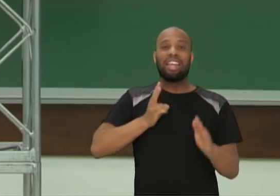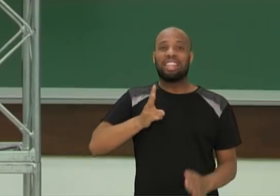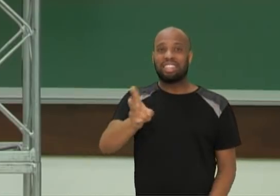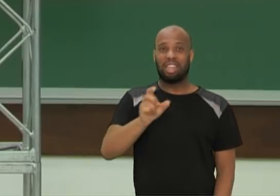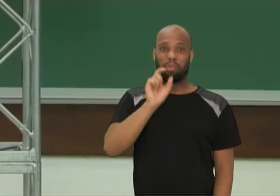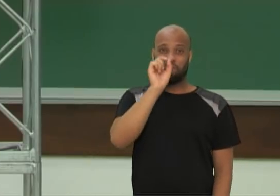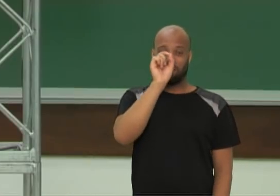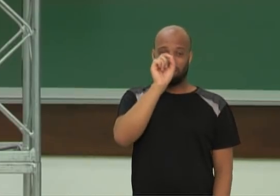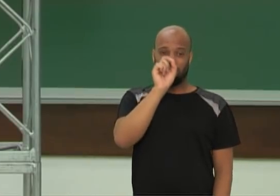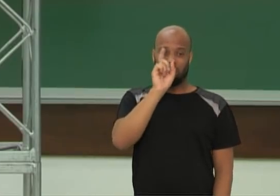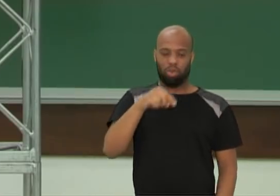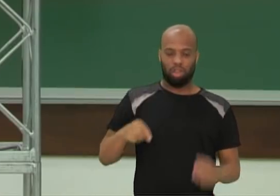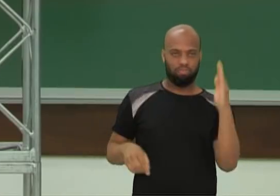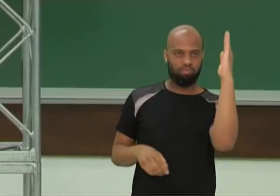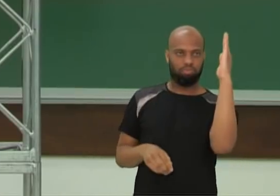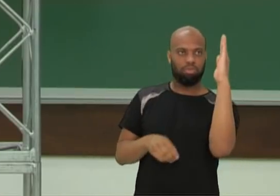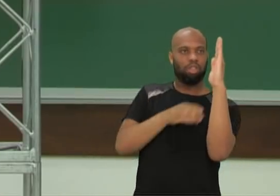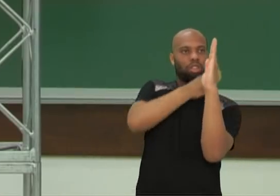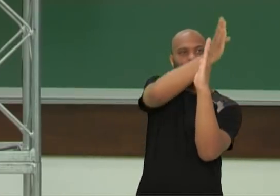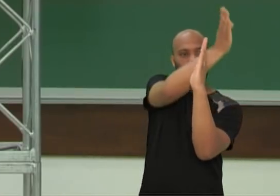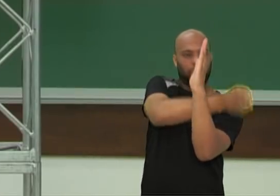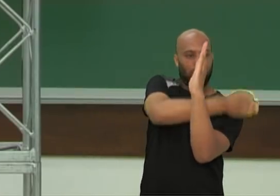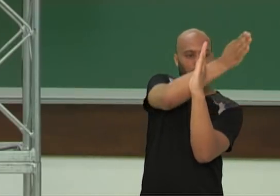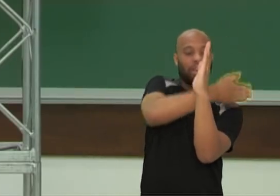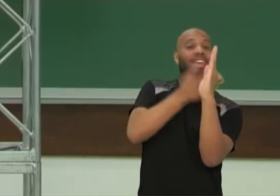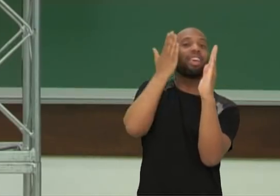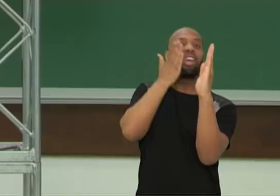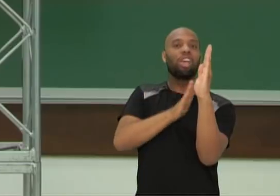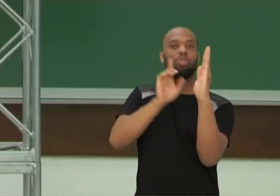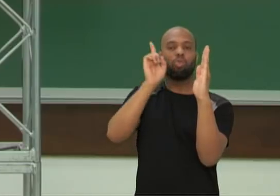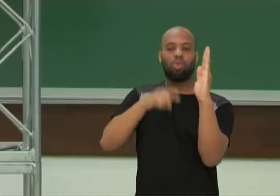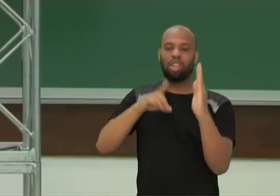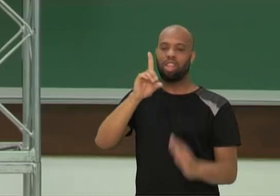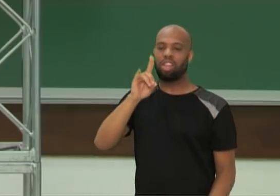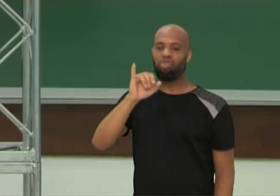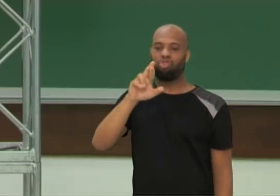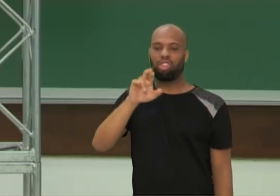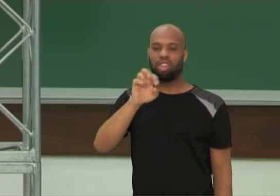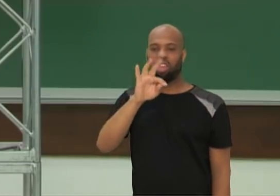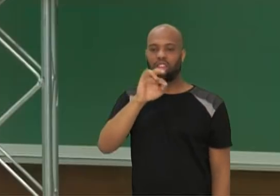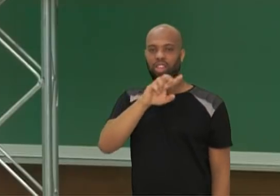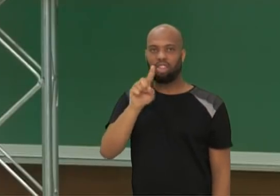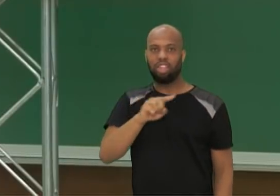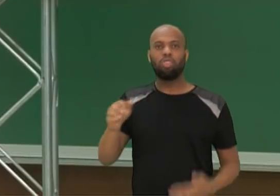ser menos 1, tá? Então essa reta em azul é a reta diretriz.